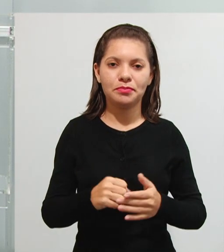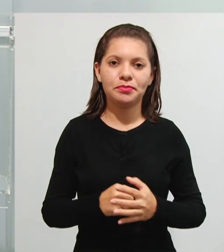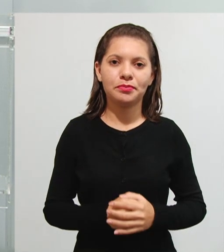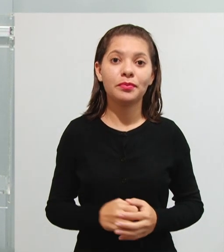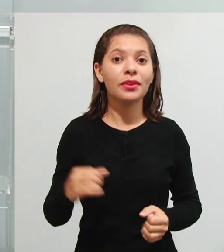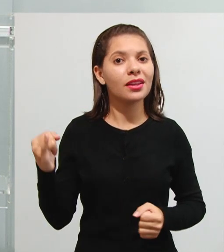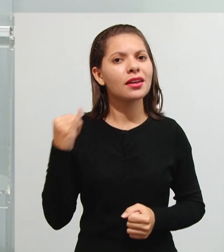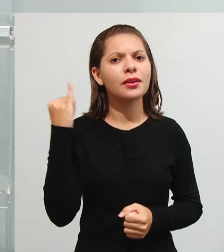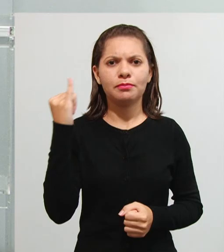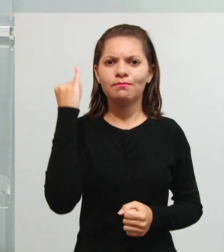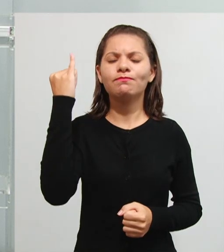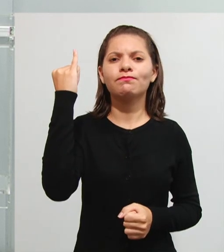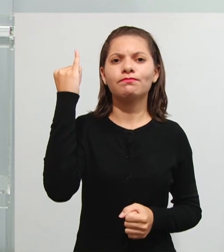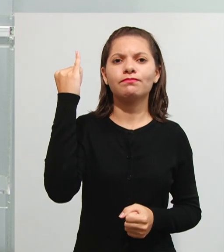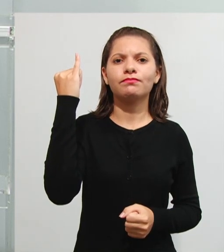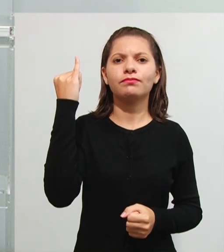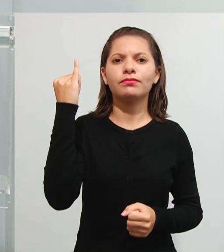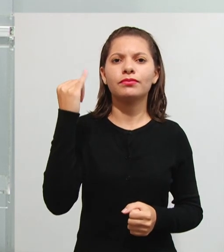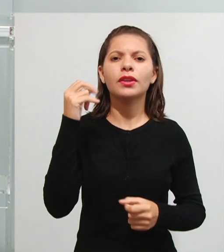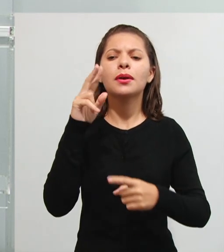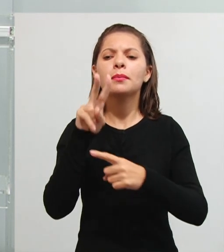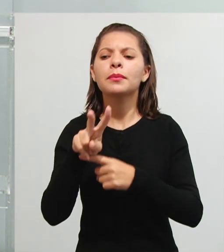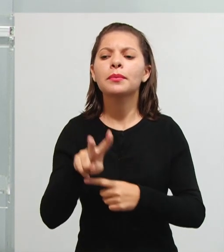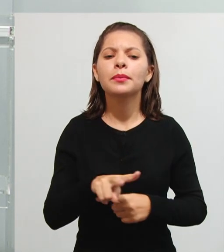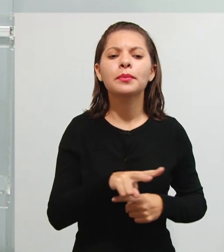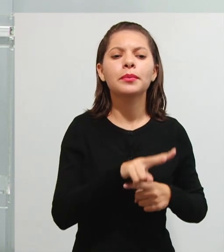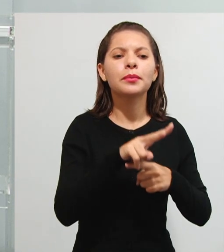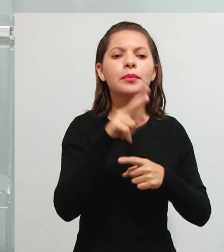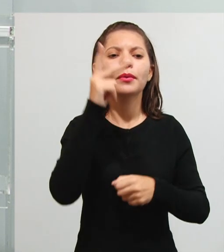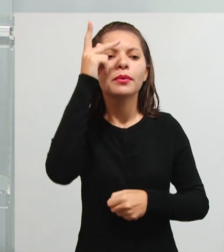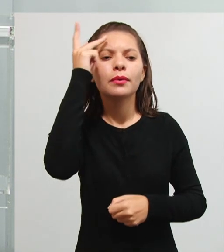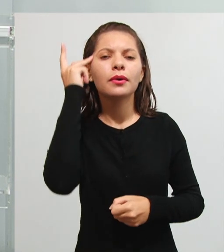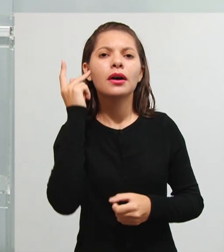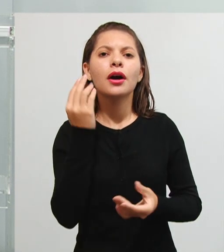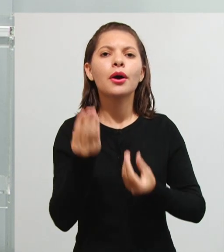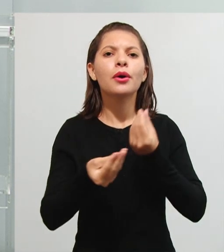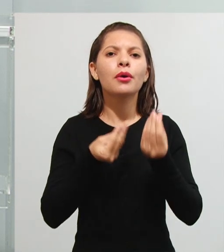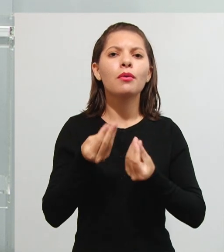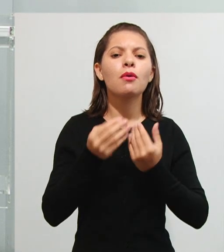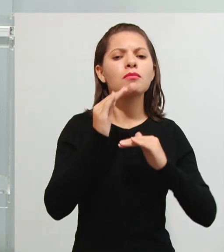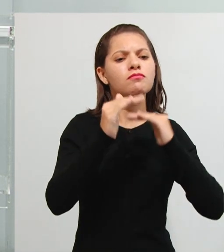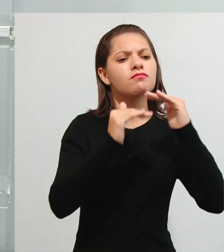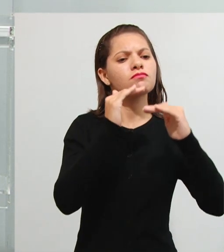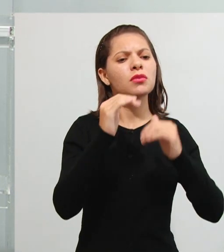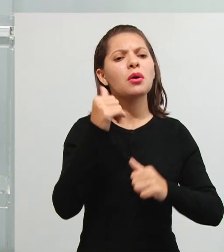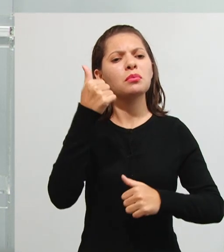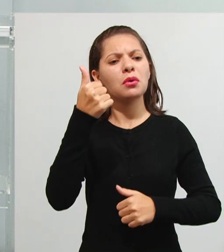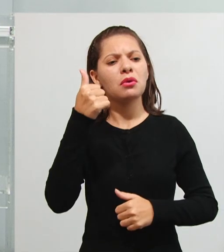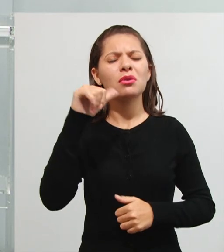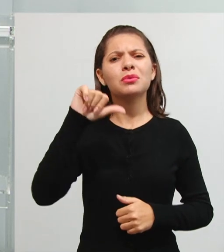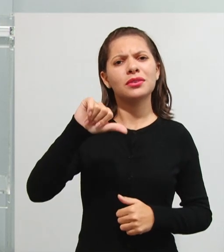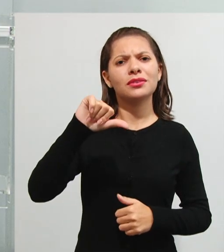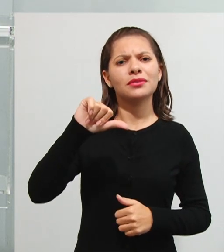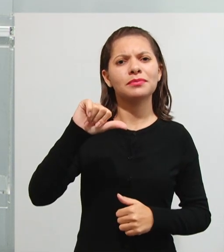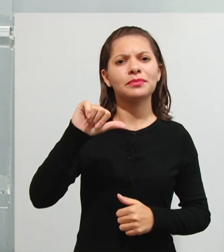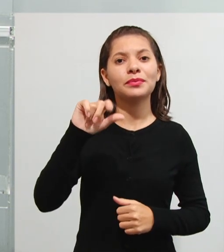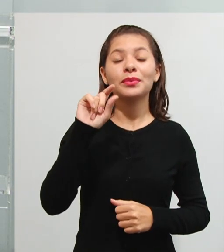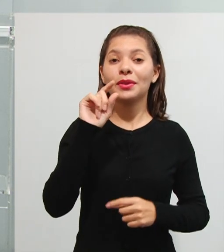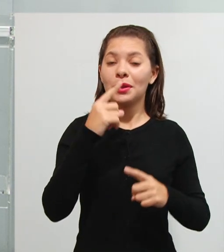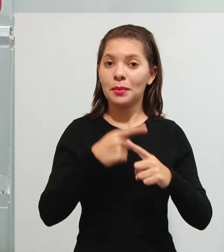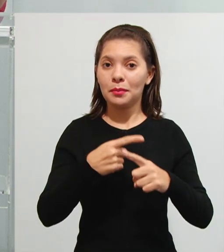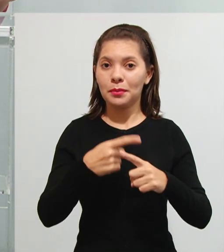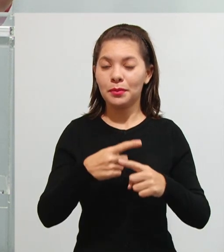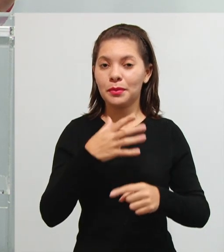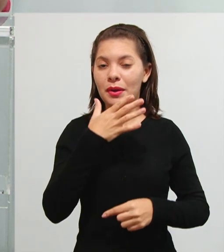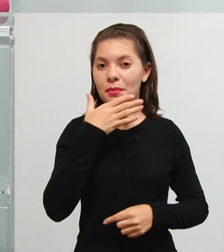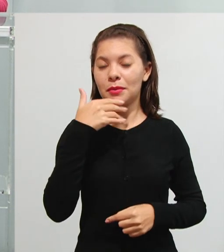é muito importante a gente acompanhar né monitorar as pessoas ver como elas estão se desenvolvendo tanto para melhorar a atividade